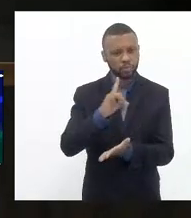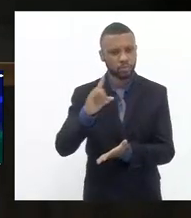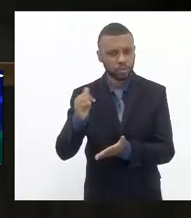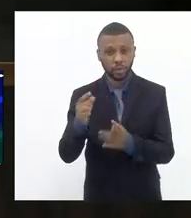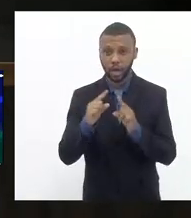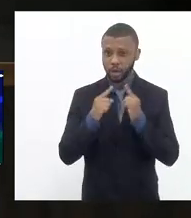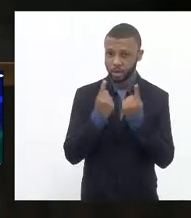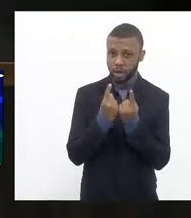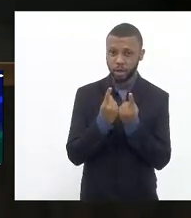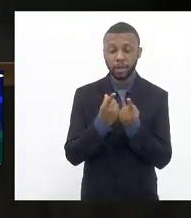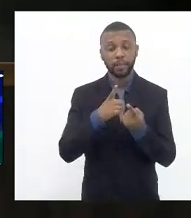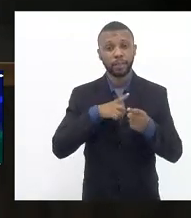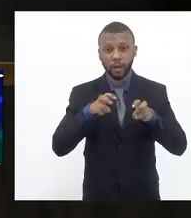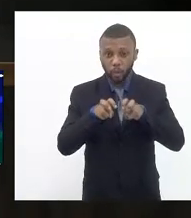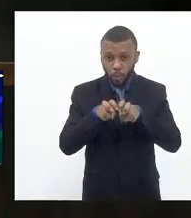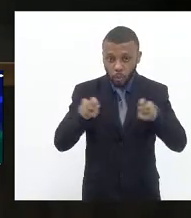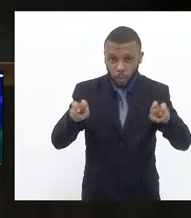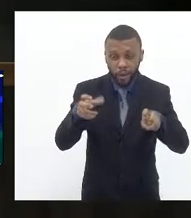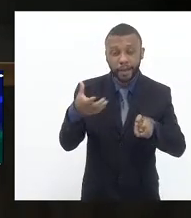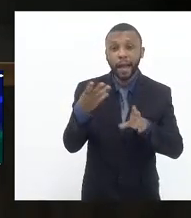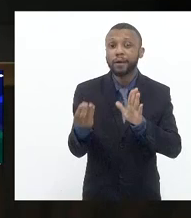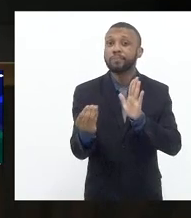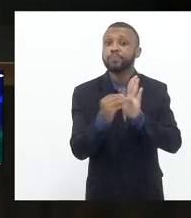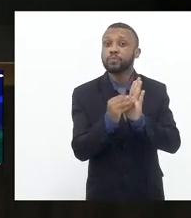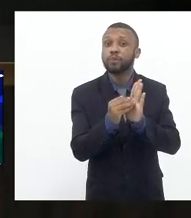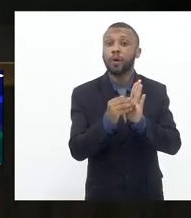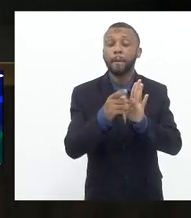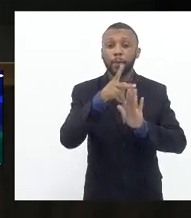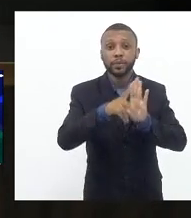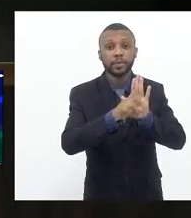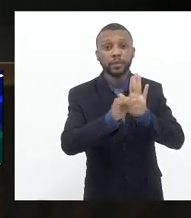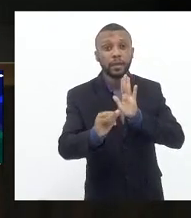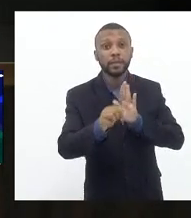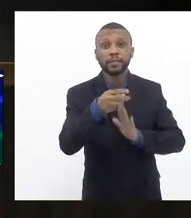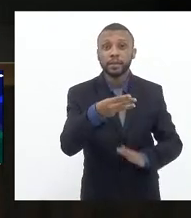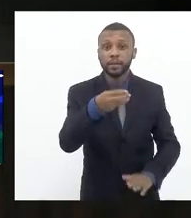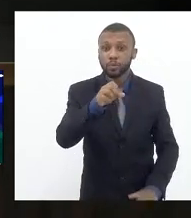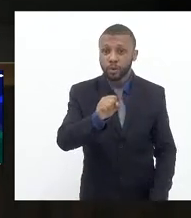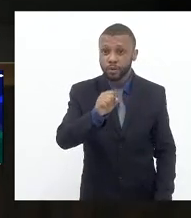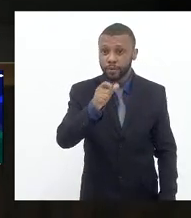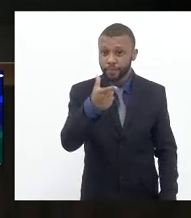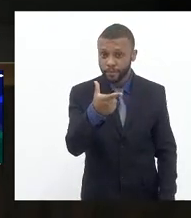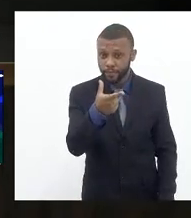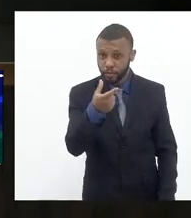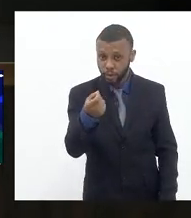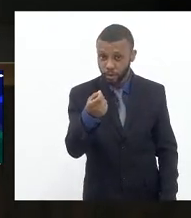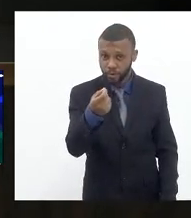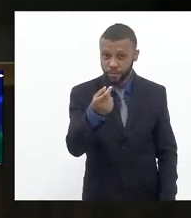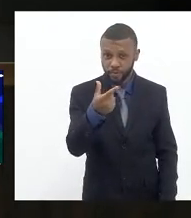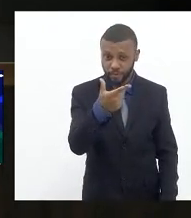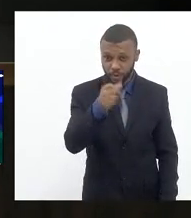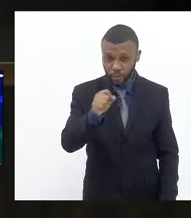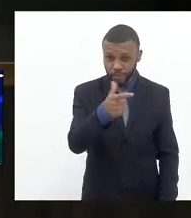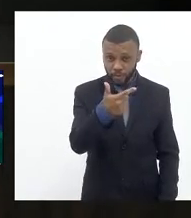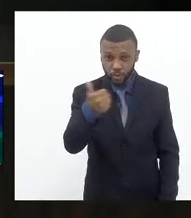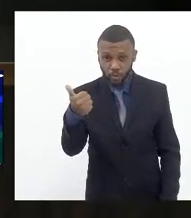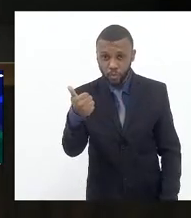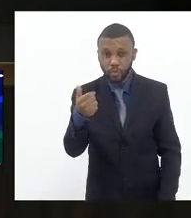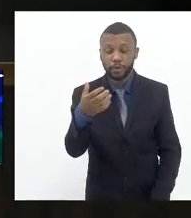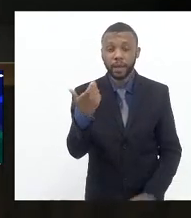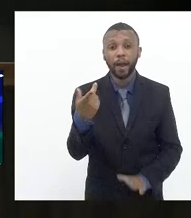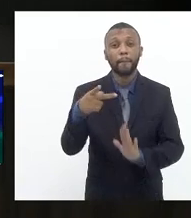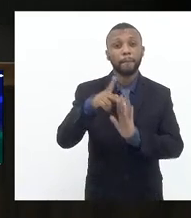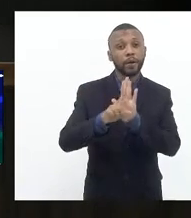há sobre a mesa requerimento. Requer inclusão na ordem do dia do projeto de lei 3821 de 21. Requer inclusão na ordem do dia do projeto de